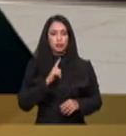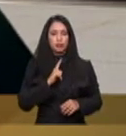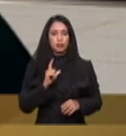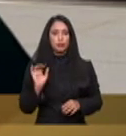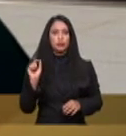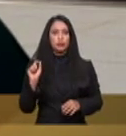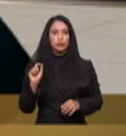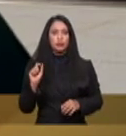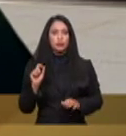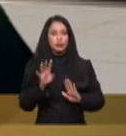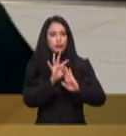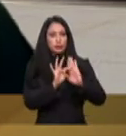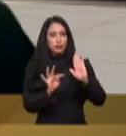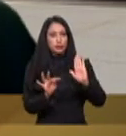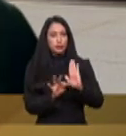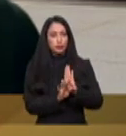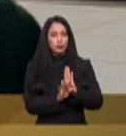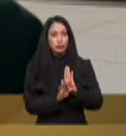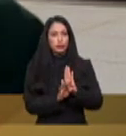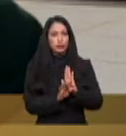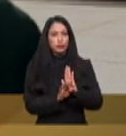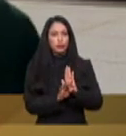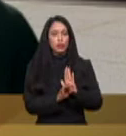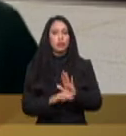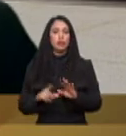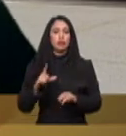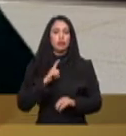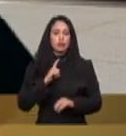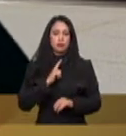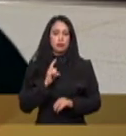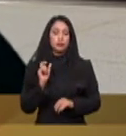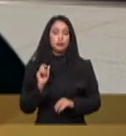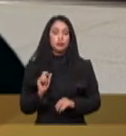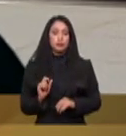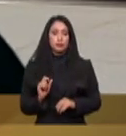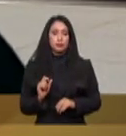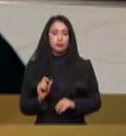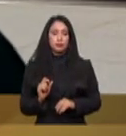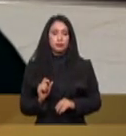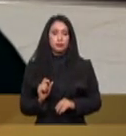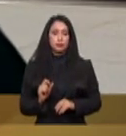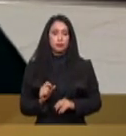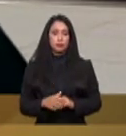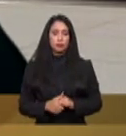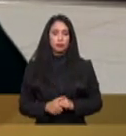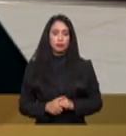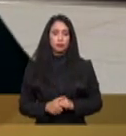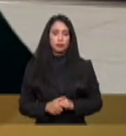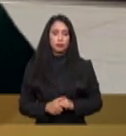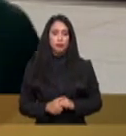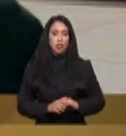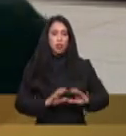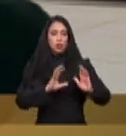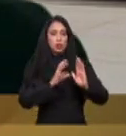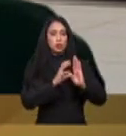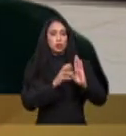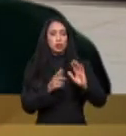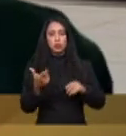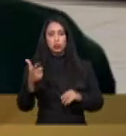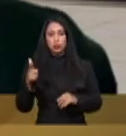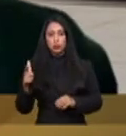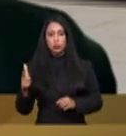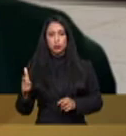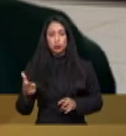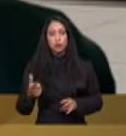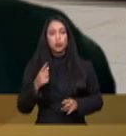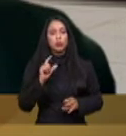ferramentas tecnológicas existentes em cada momento eleitoral e promoverá para os veículos, partidos e demais entidades